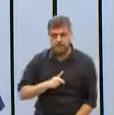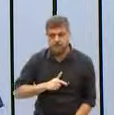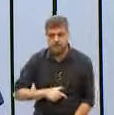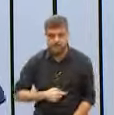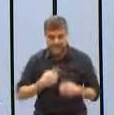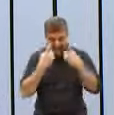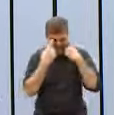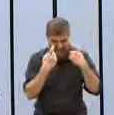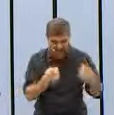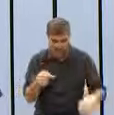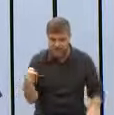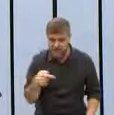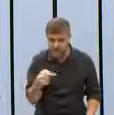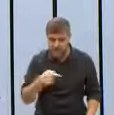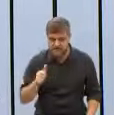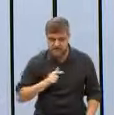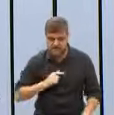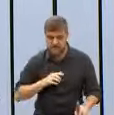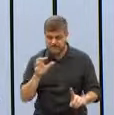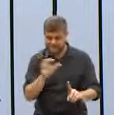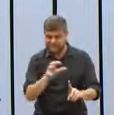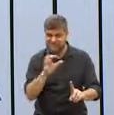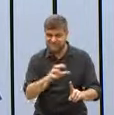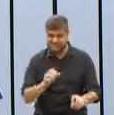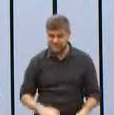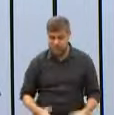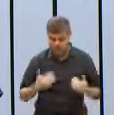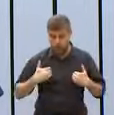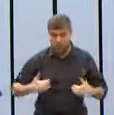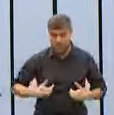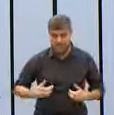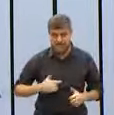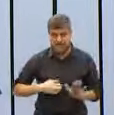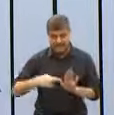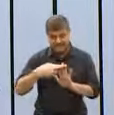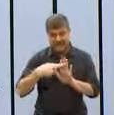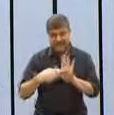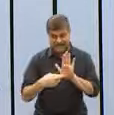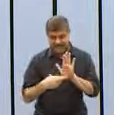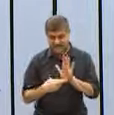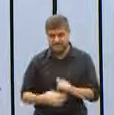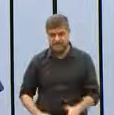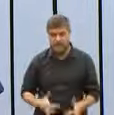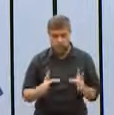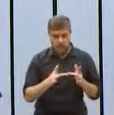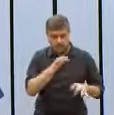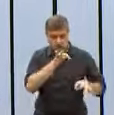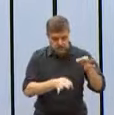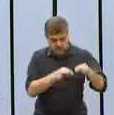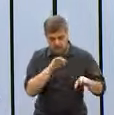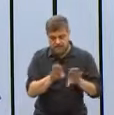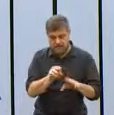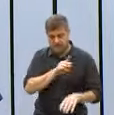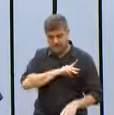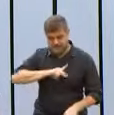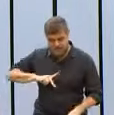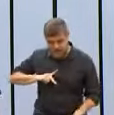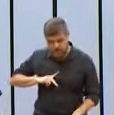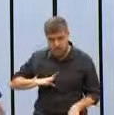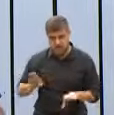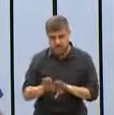sob violência, ameaça de violência à sua integridade física, existem os protocolos, contato com o judiciário, contato com o Ministério